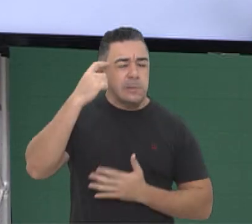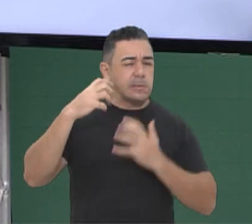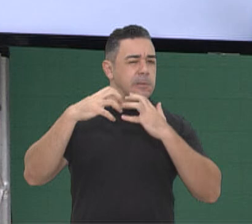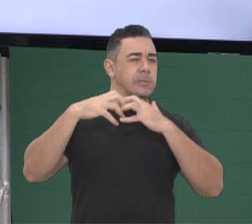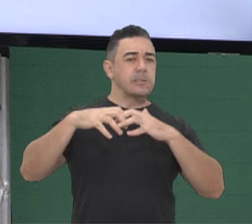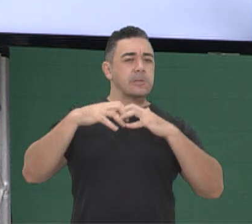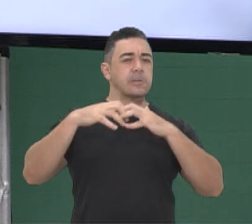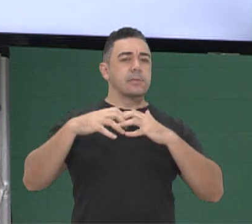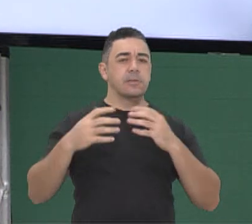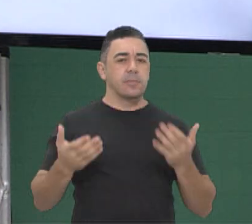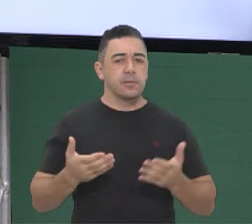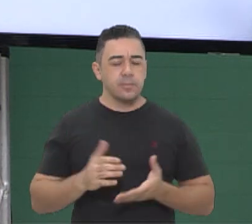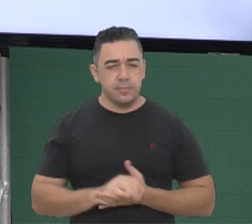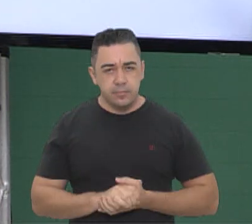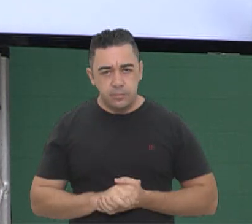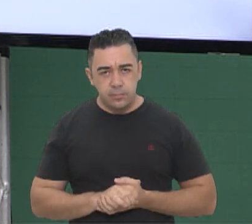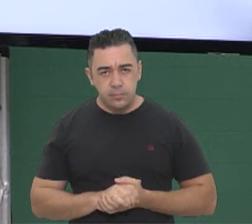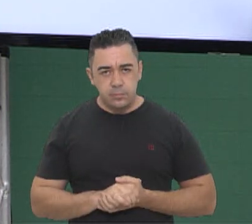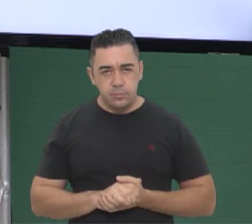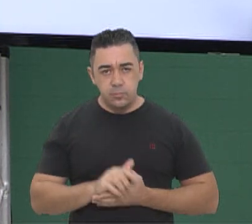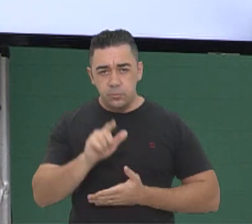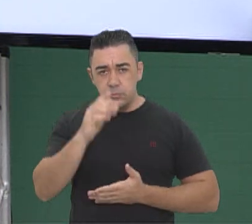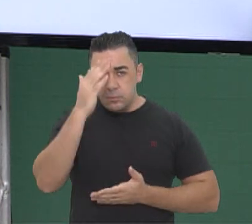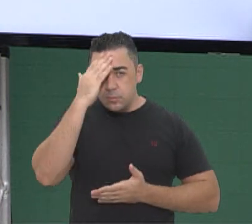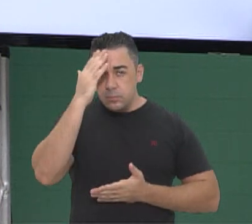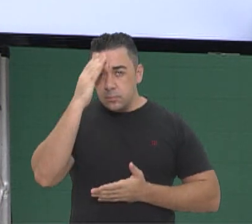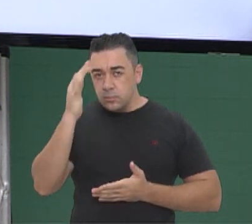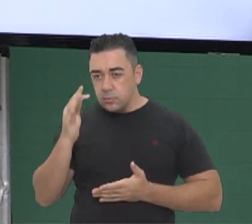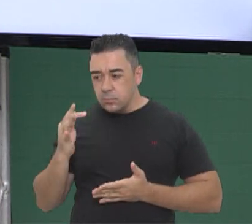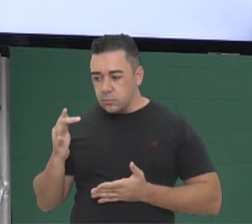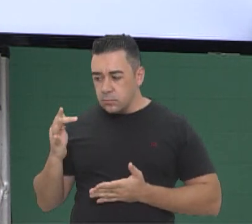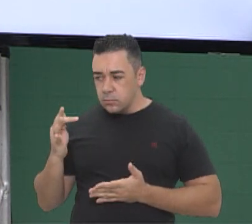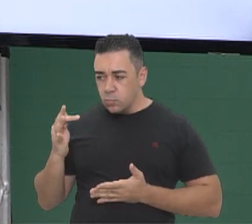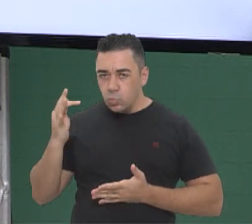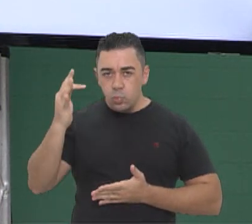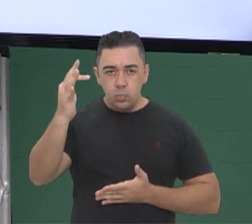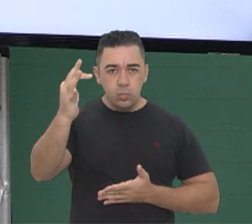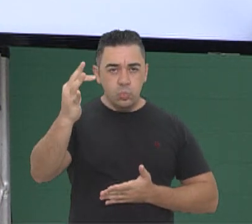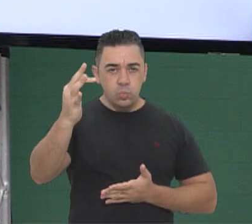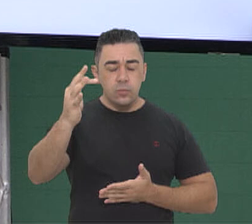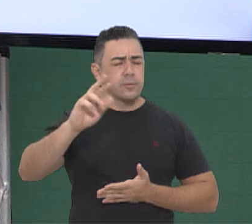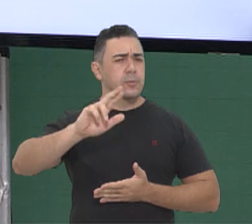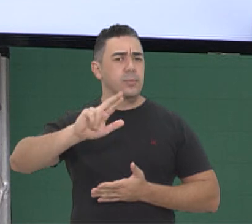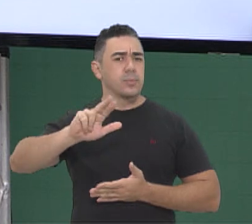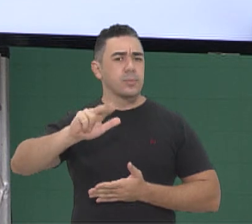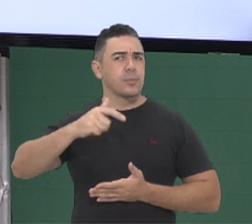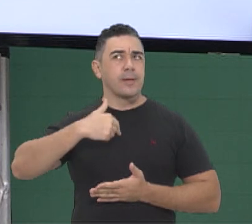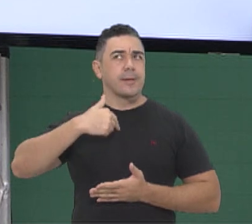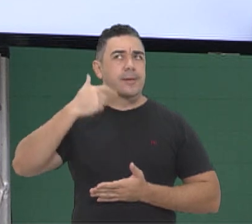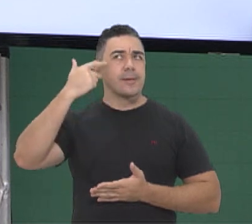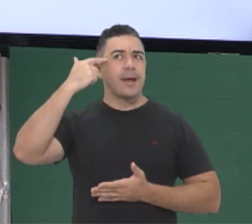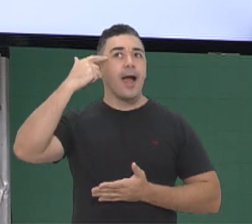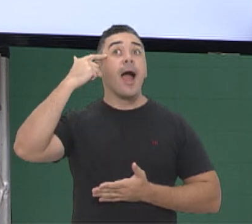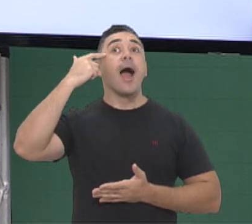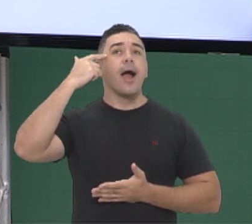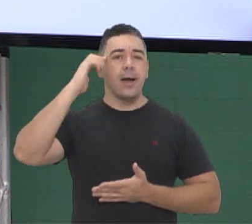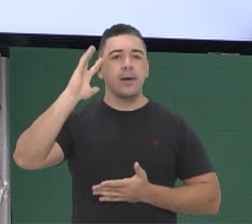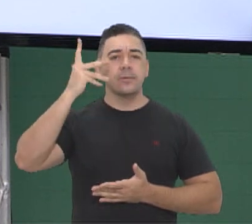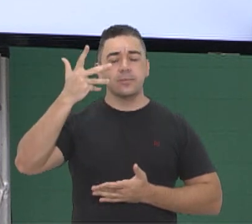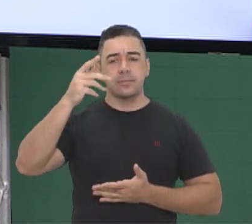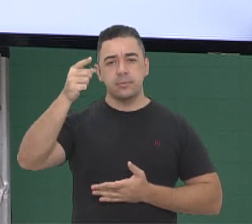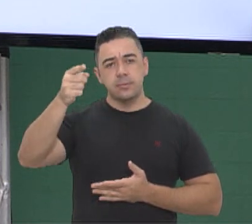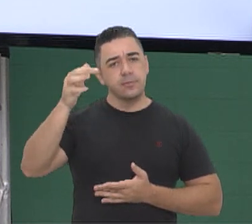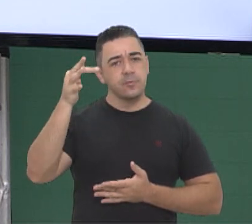reflexões, certo? Que sabe sobre o futuro? Não é que nós sejamos videntes. Vamos pensar